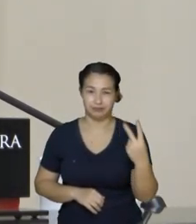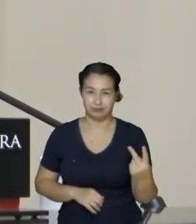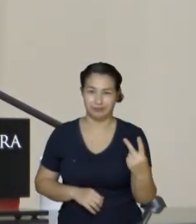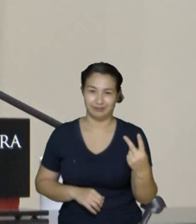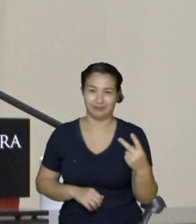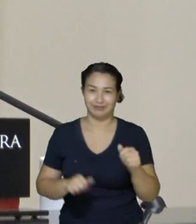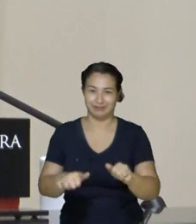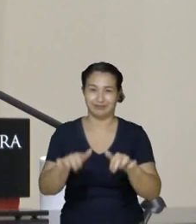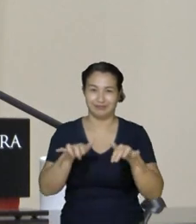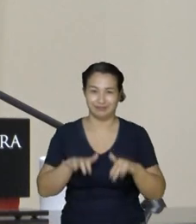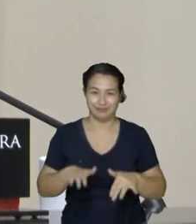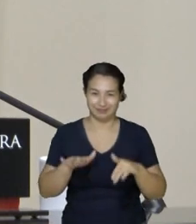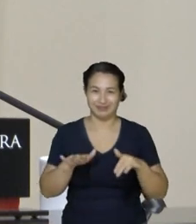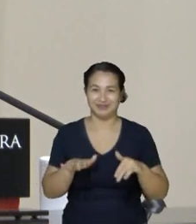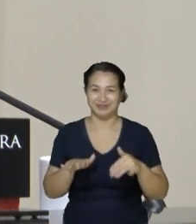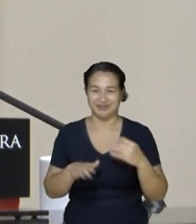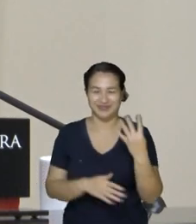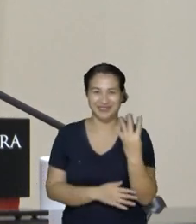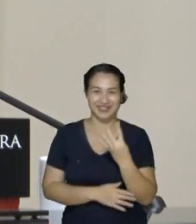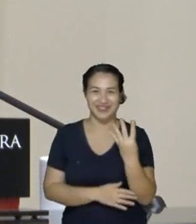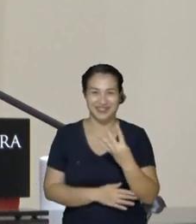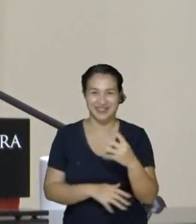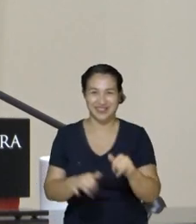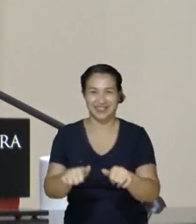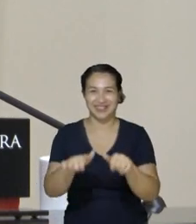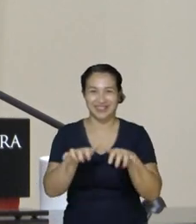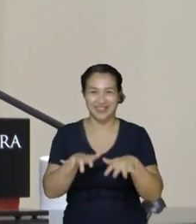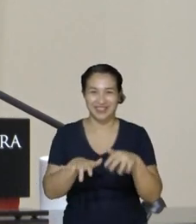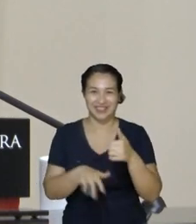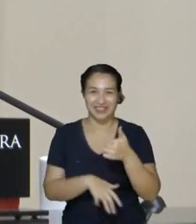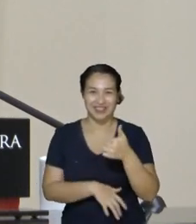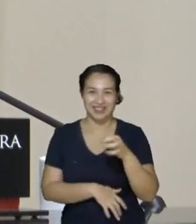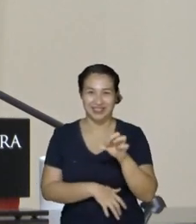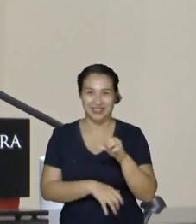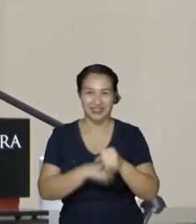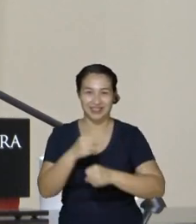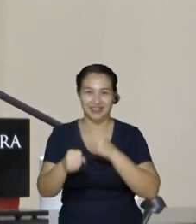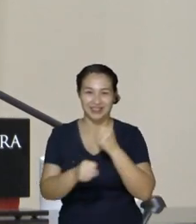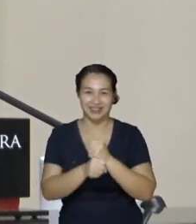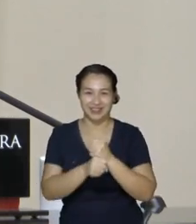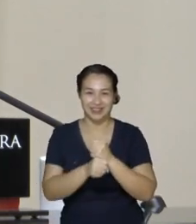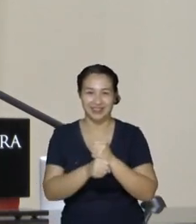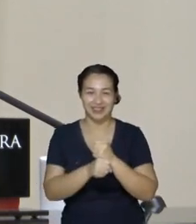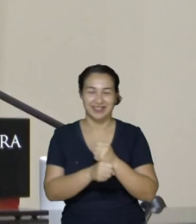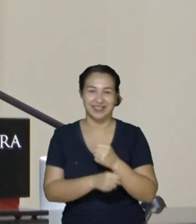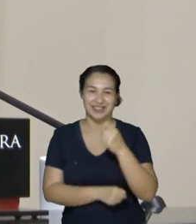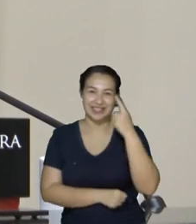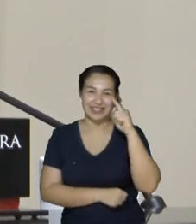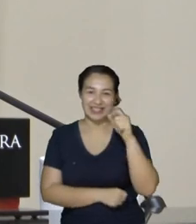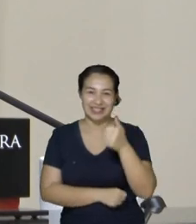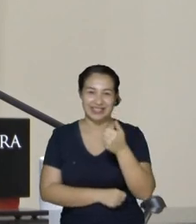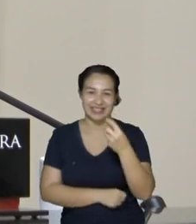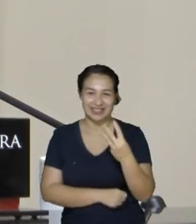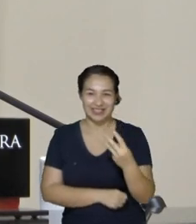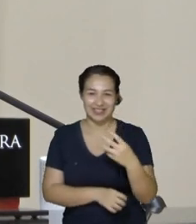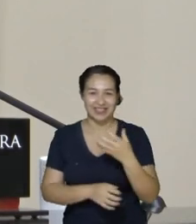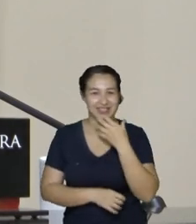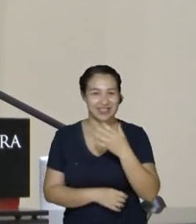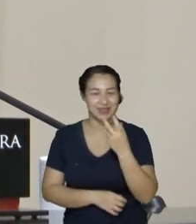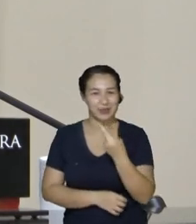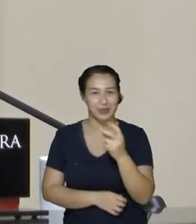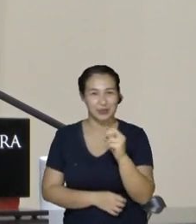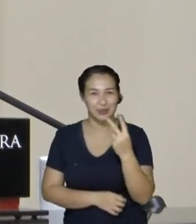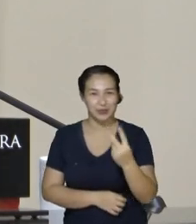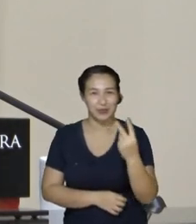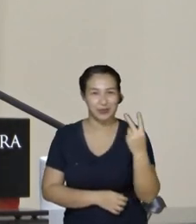Sessão Legislativa, 19ª Legislatura, Assembleia Legislativa do Estado de Santa Catarina, realizada em 13 de dezembro de 2022, sob